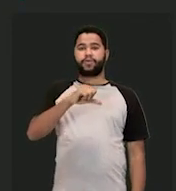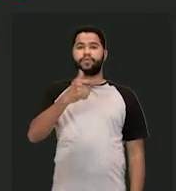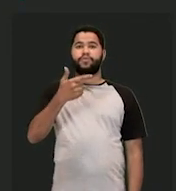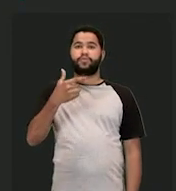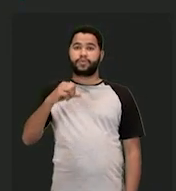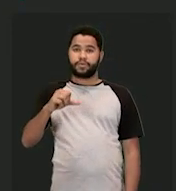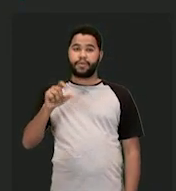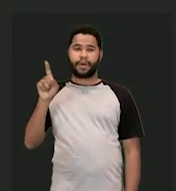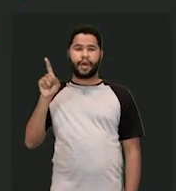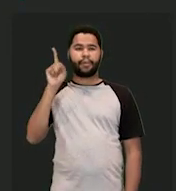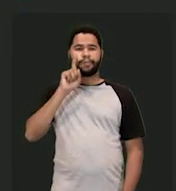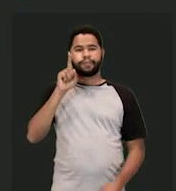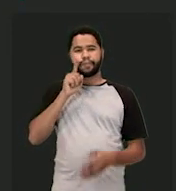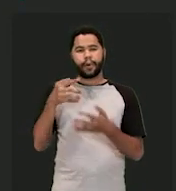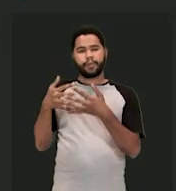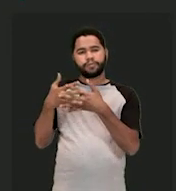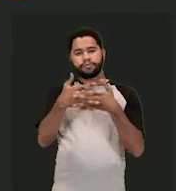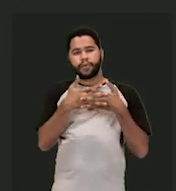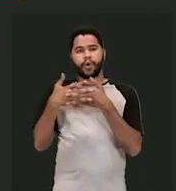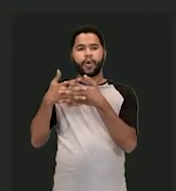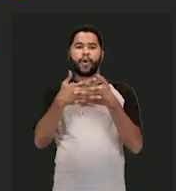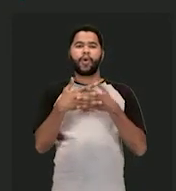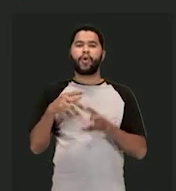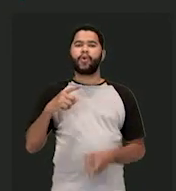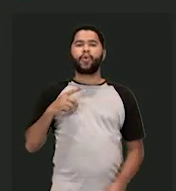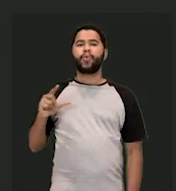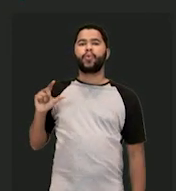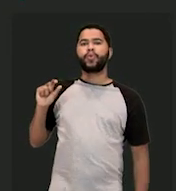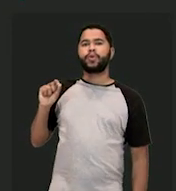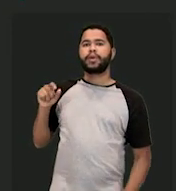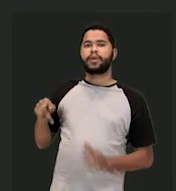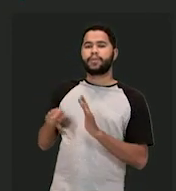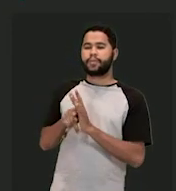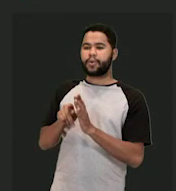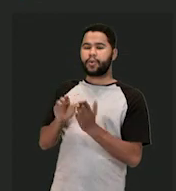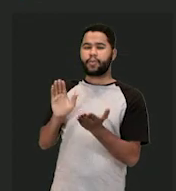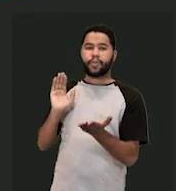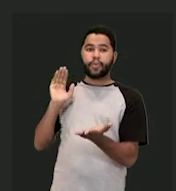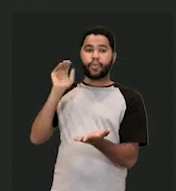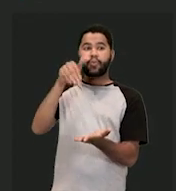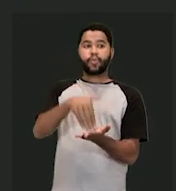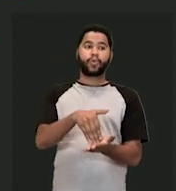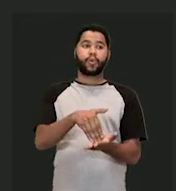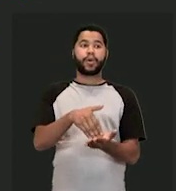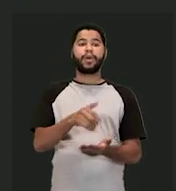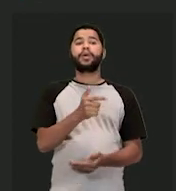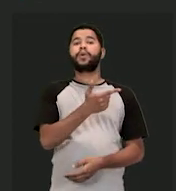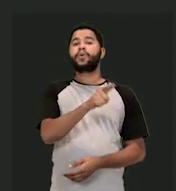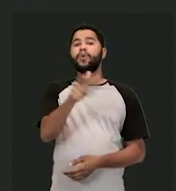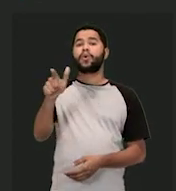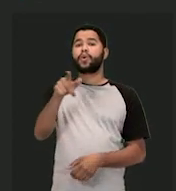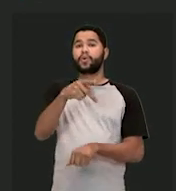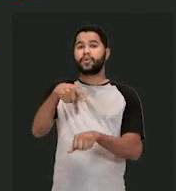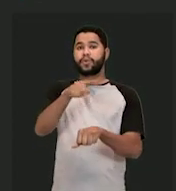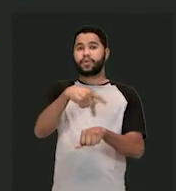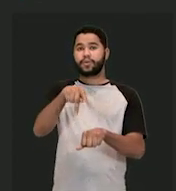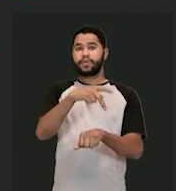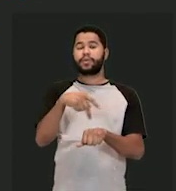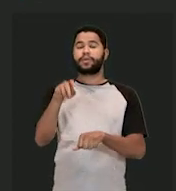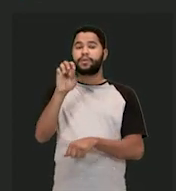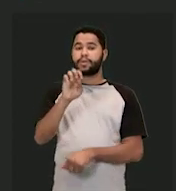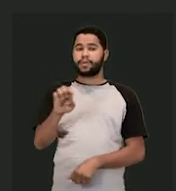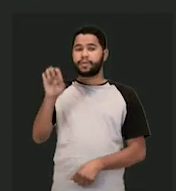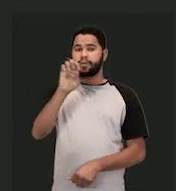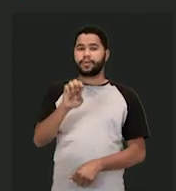os Estados Unidos, ela tem um desfecho. E para as outras nações